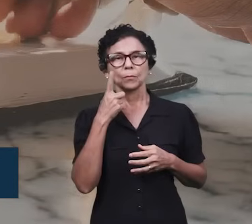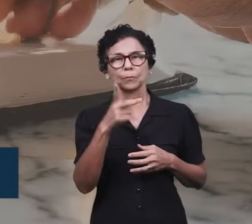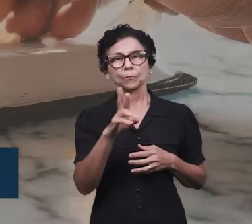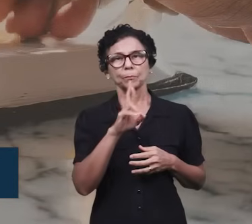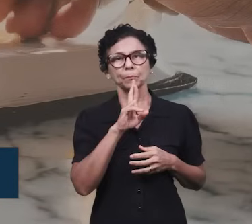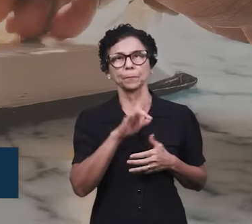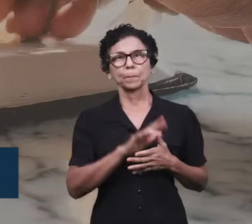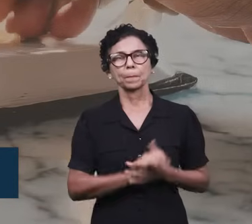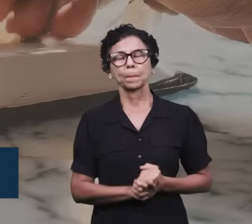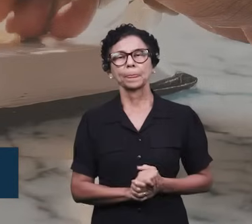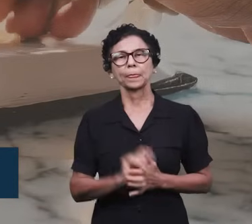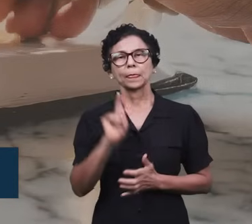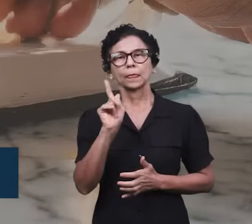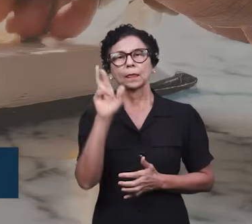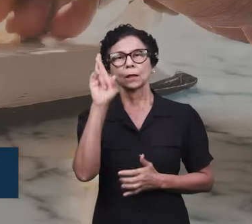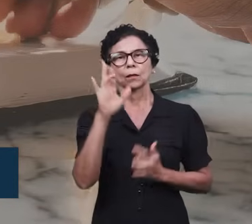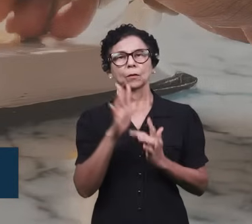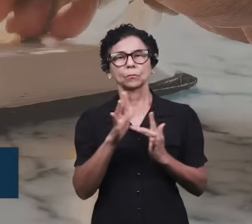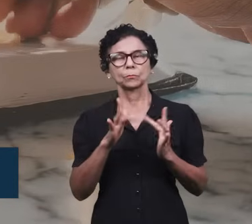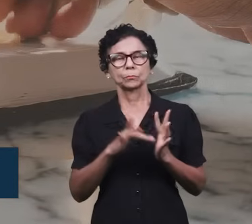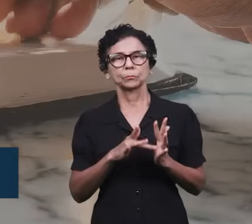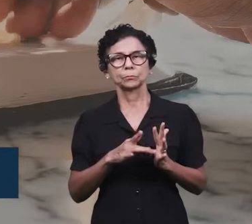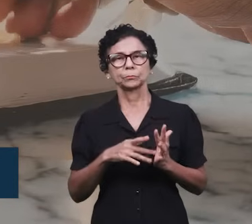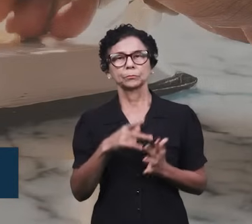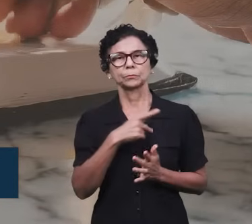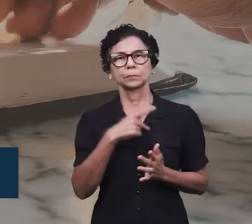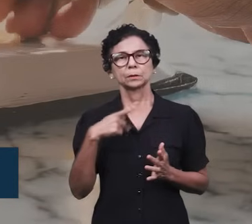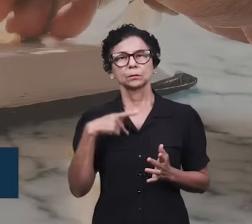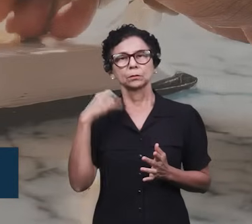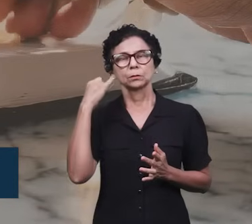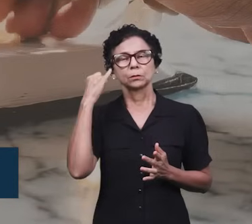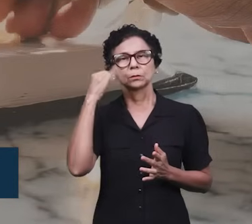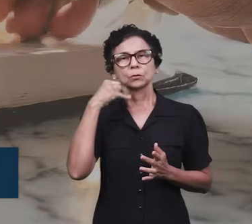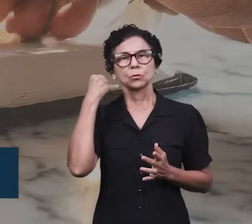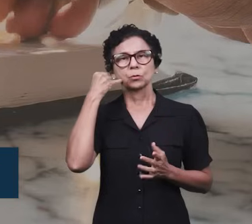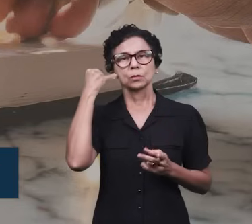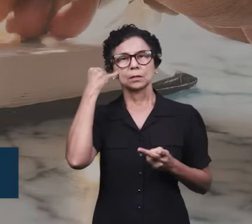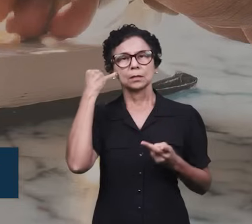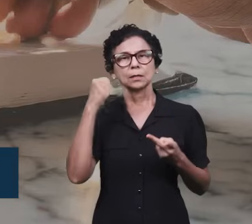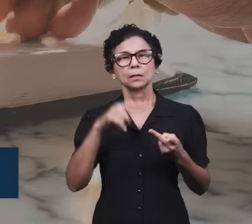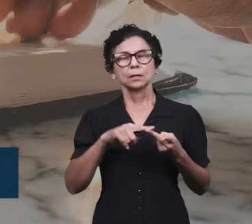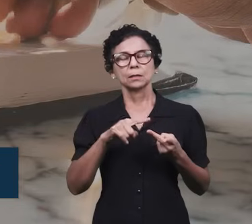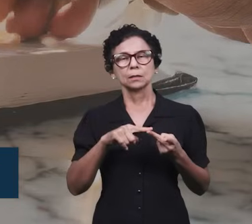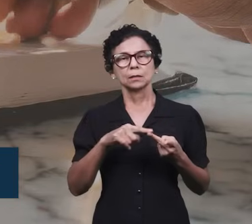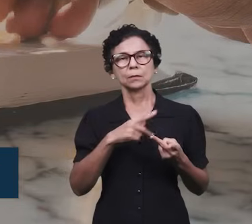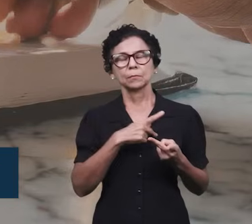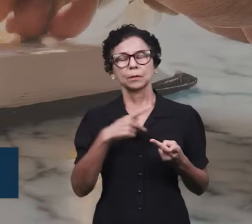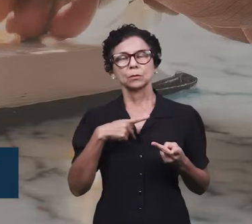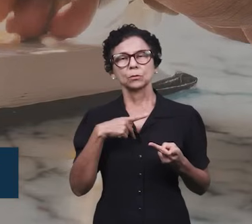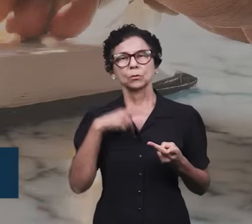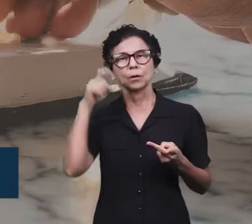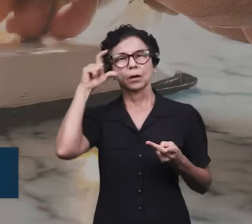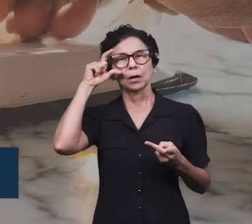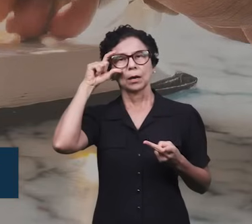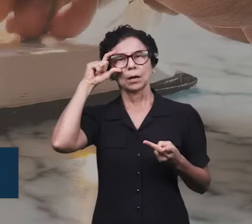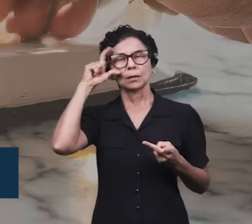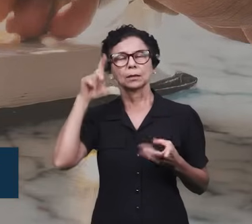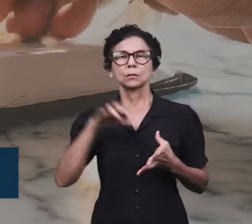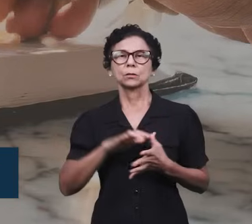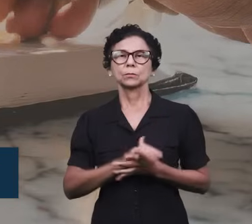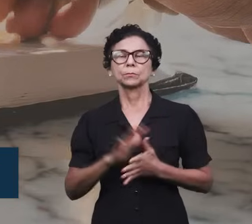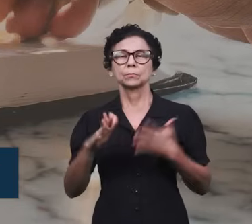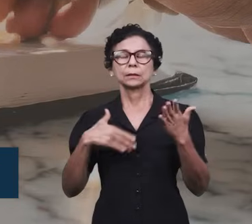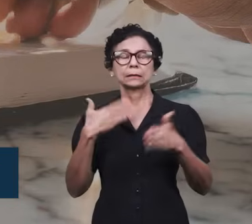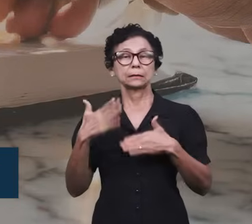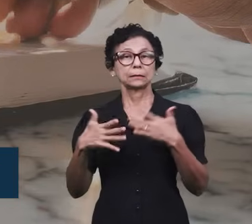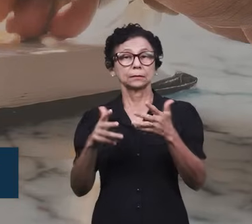pastor Josias, telespectadores, queridos irmãos, é uma alegria estarmos com os irmãos neste programa. Você pergunta